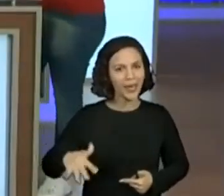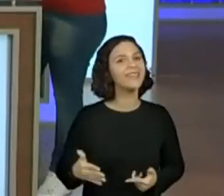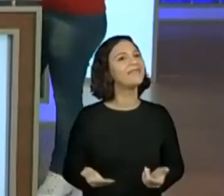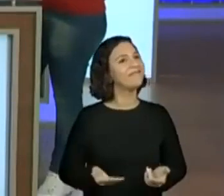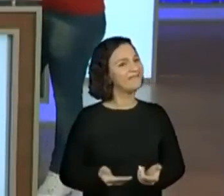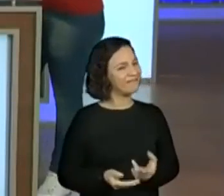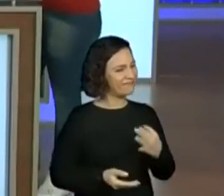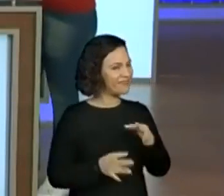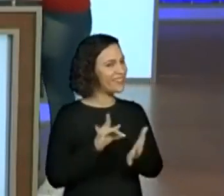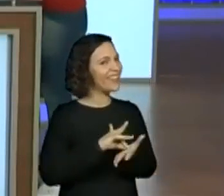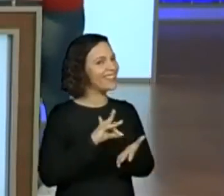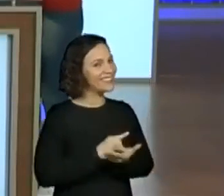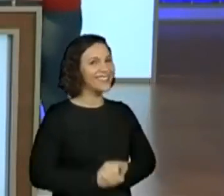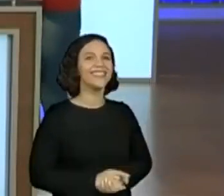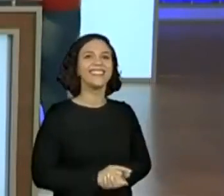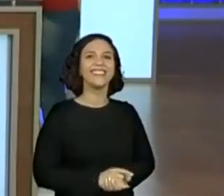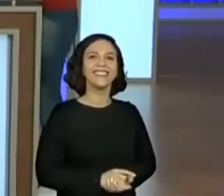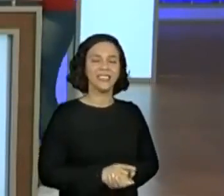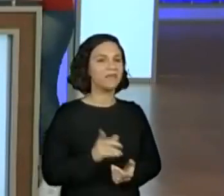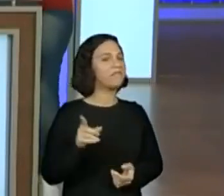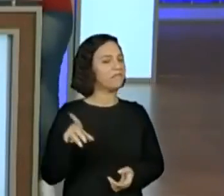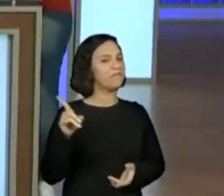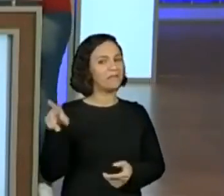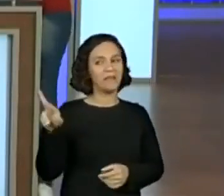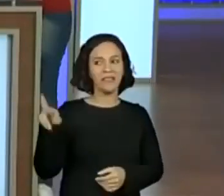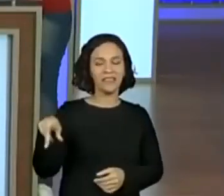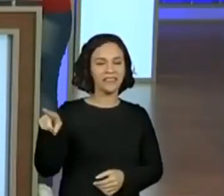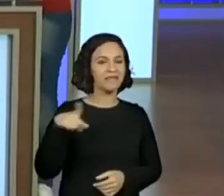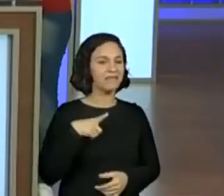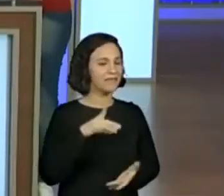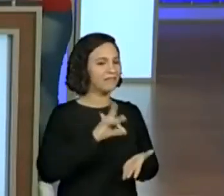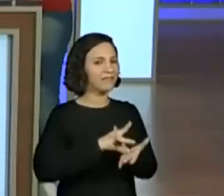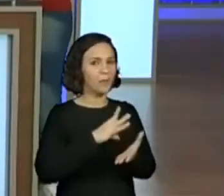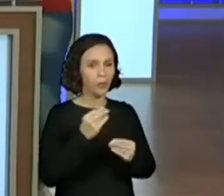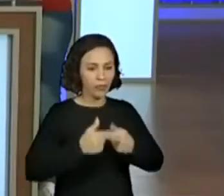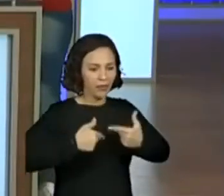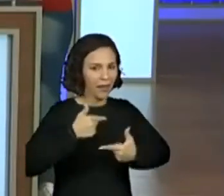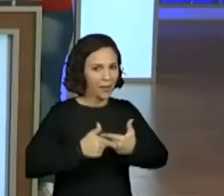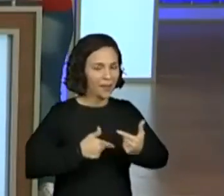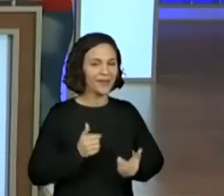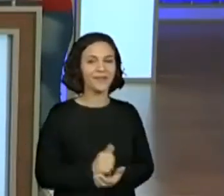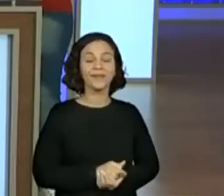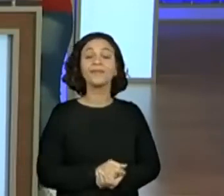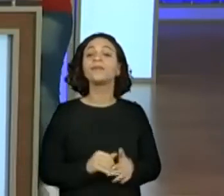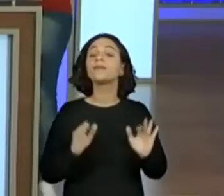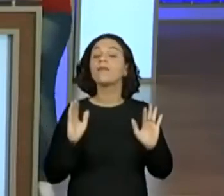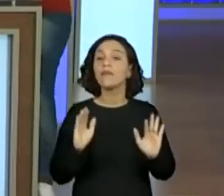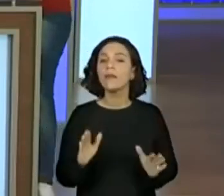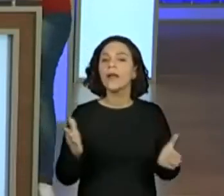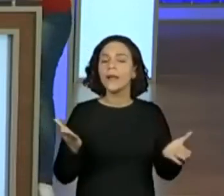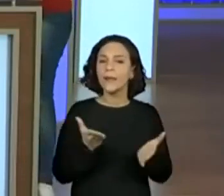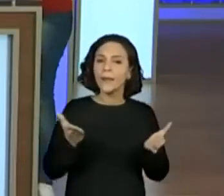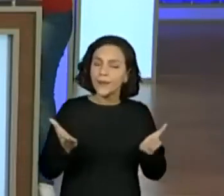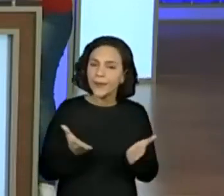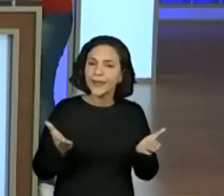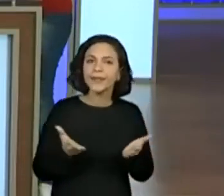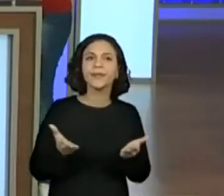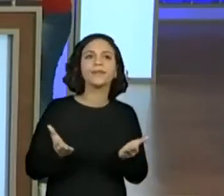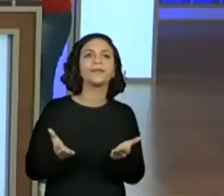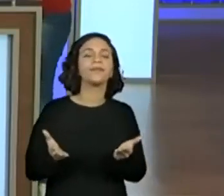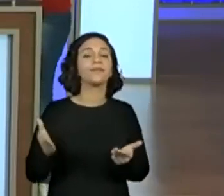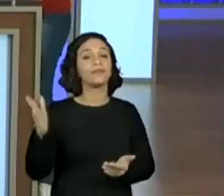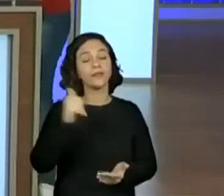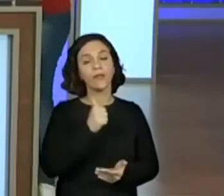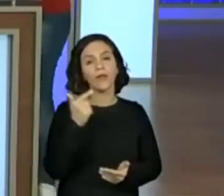Exatamente, olha. Realmente ele está bem atarefado. Mas vamos aí, então, já passar para a